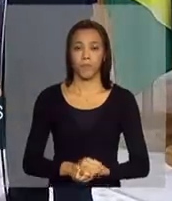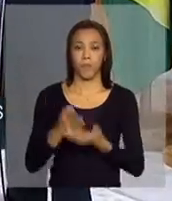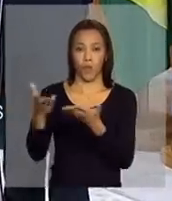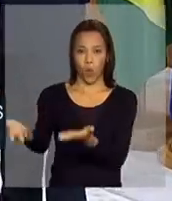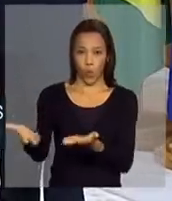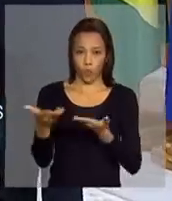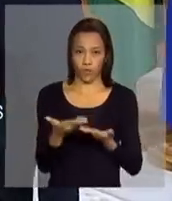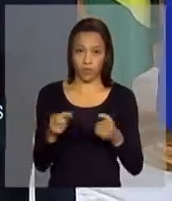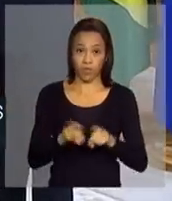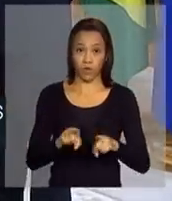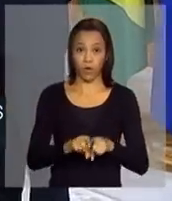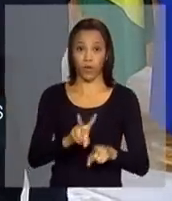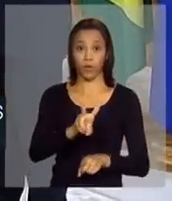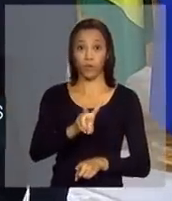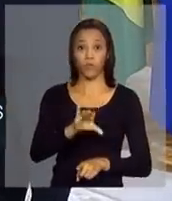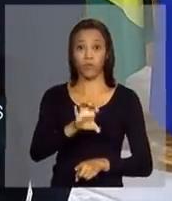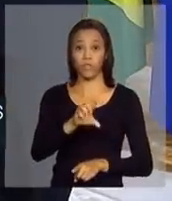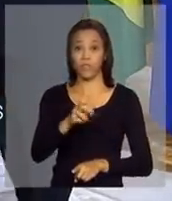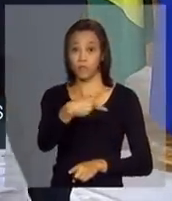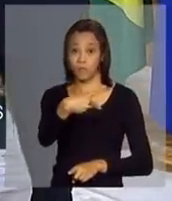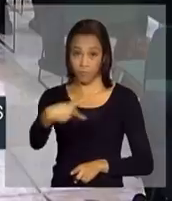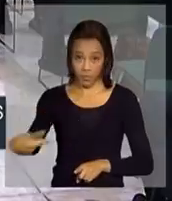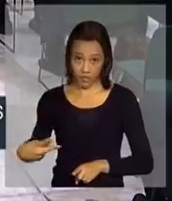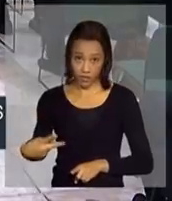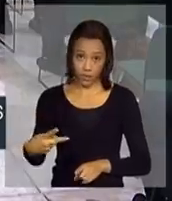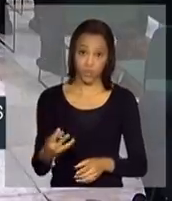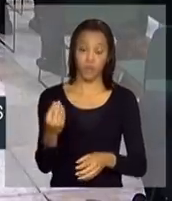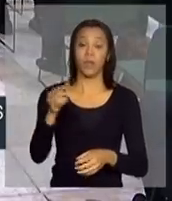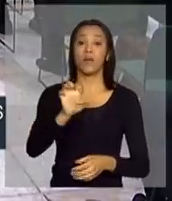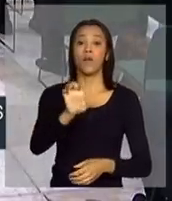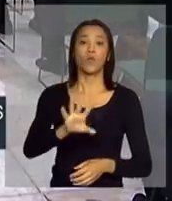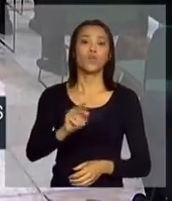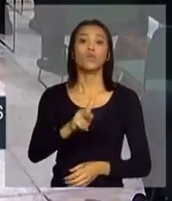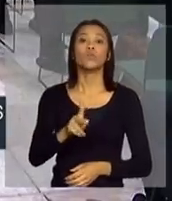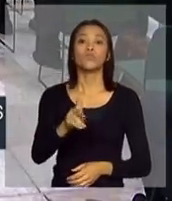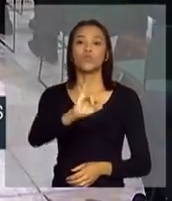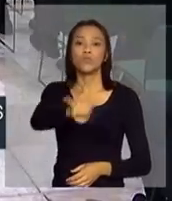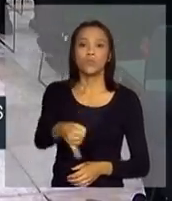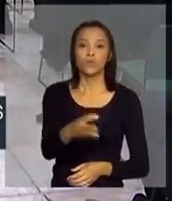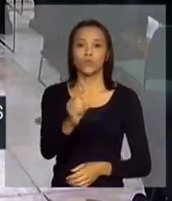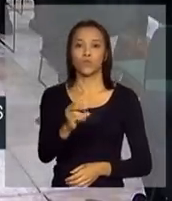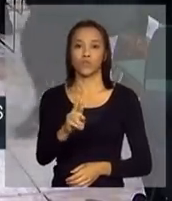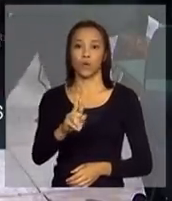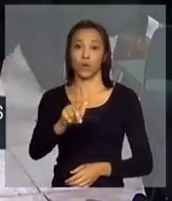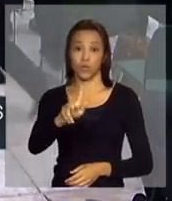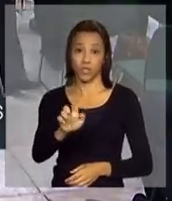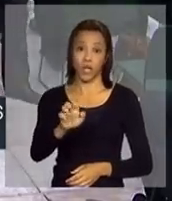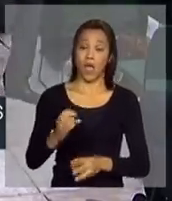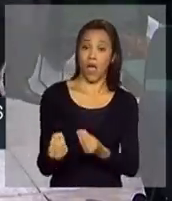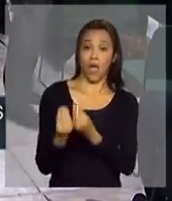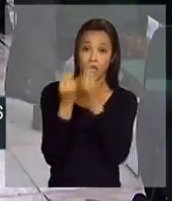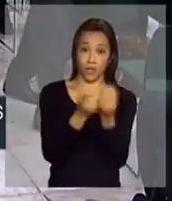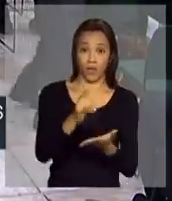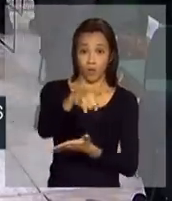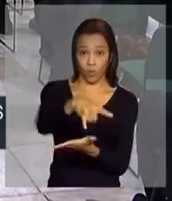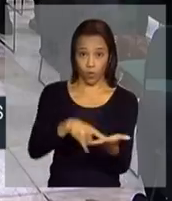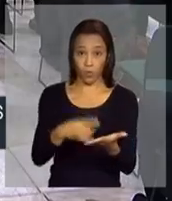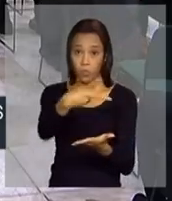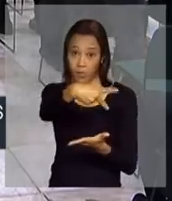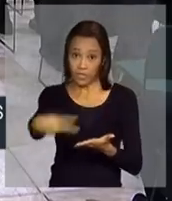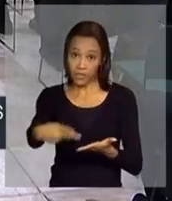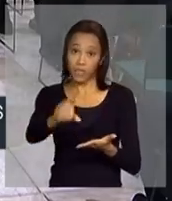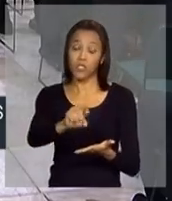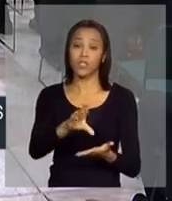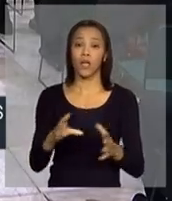Convidamos agora o vice-presidente da Business Europe, Jorge Rocha de Matos, a entregar o documento ao presidente da Comissão Europeia,